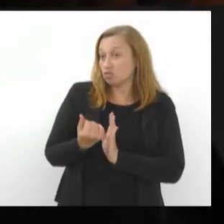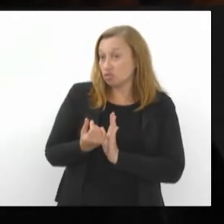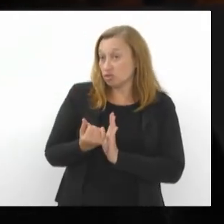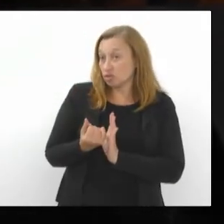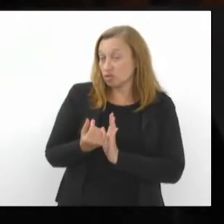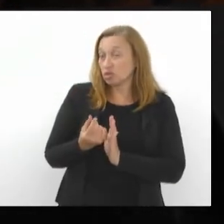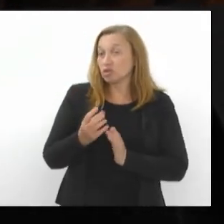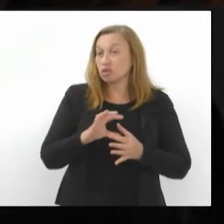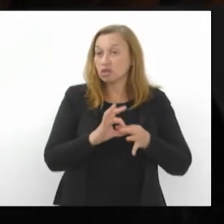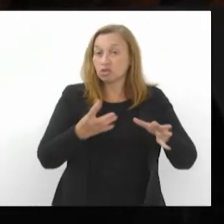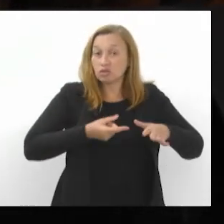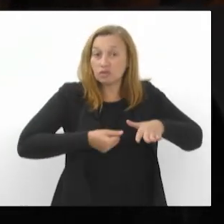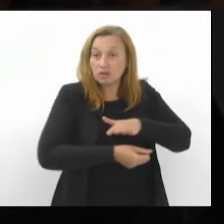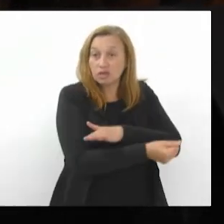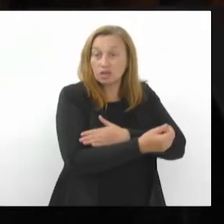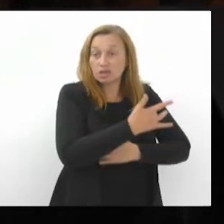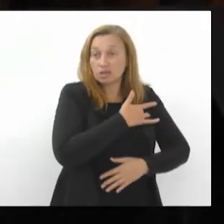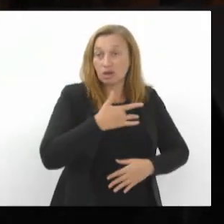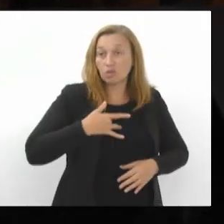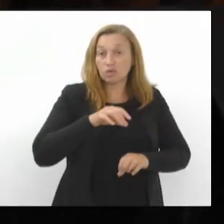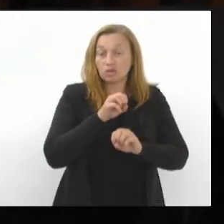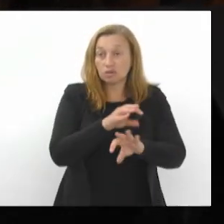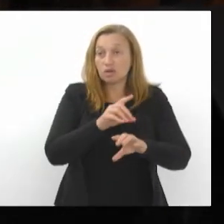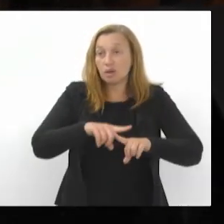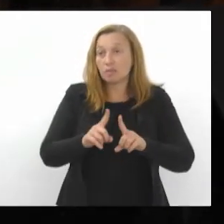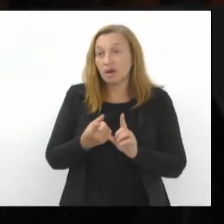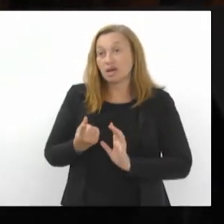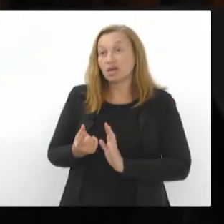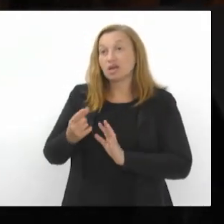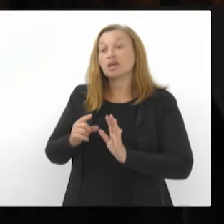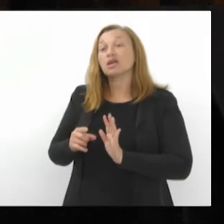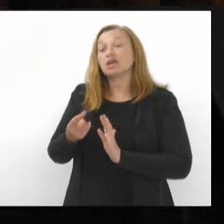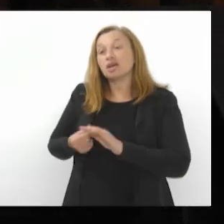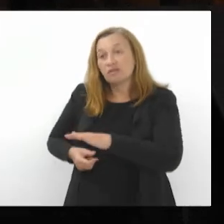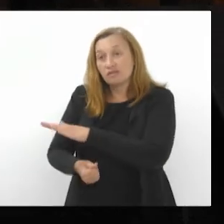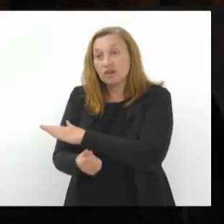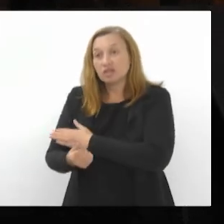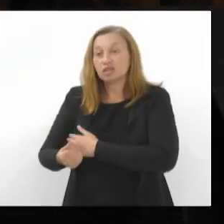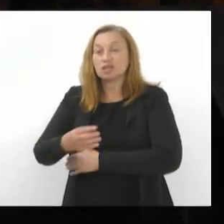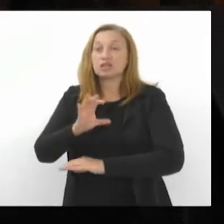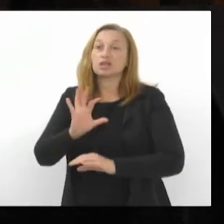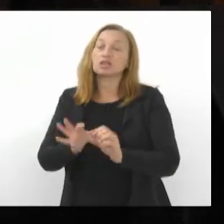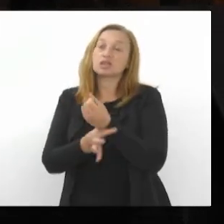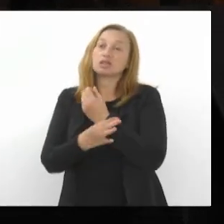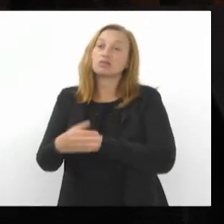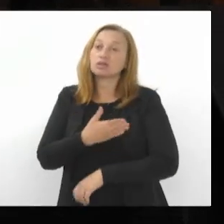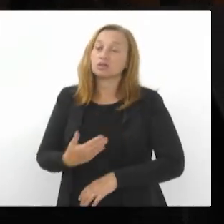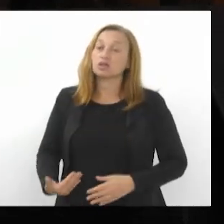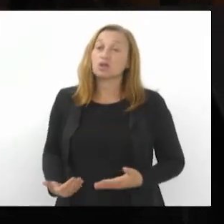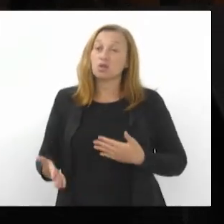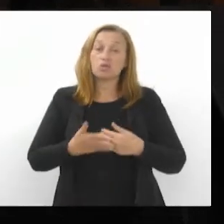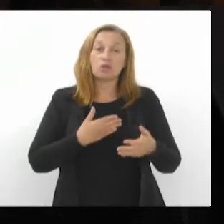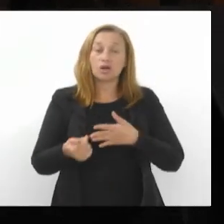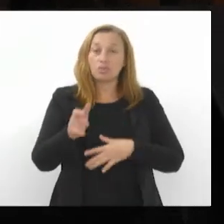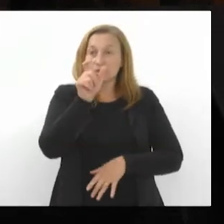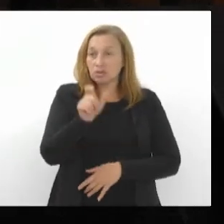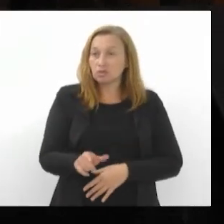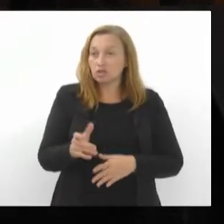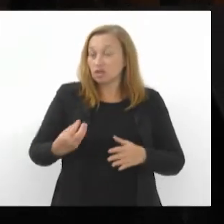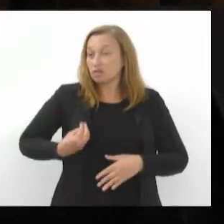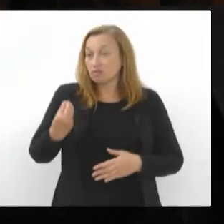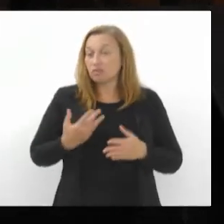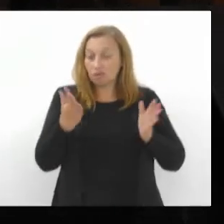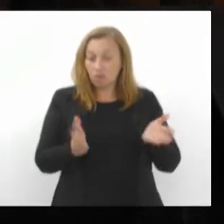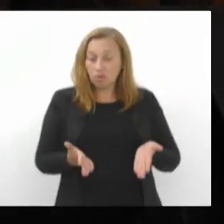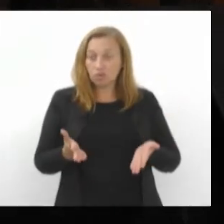de investir em saúde e em educação, mas investe mais na segurança pública, sem que qualquer pessoa que viva no Rio de Janeiro de hoje se